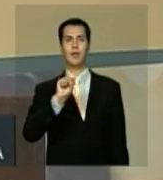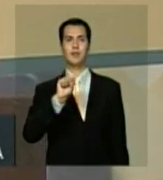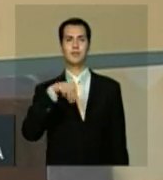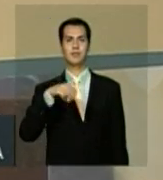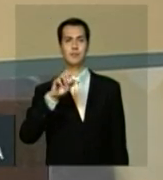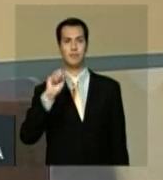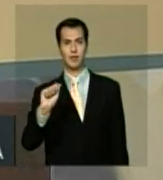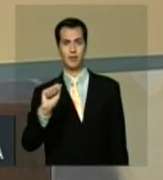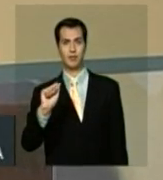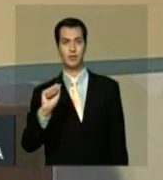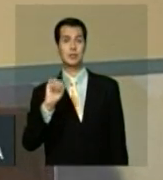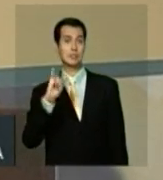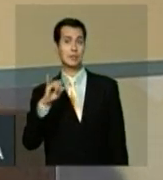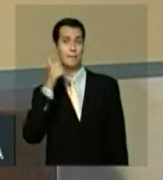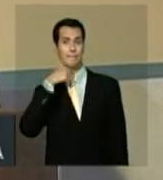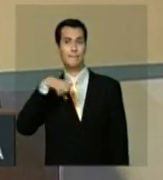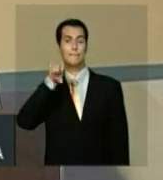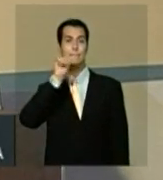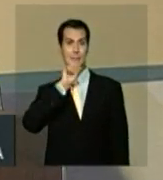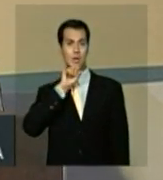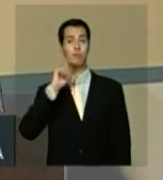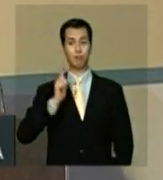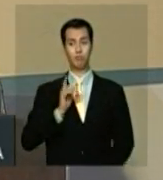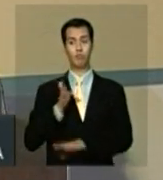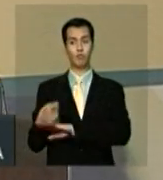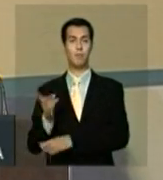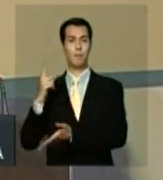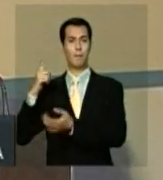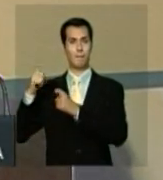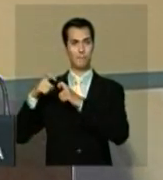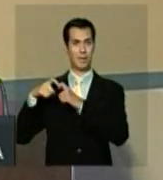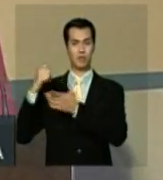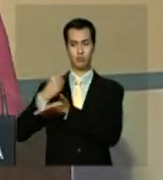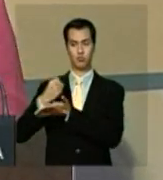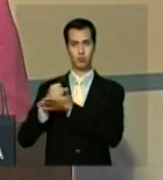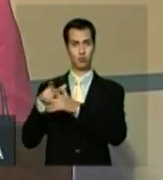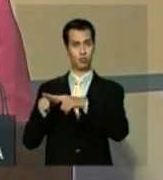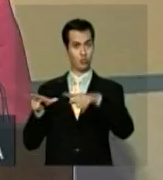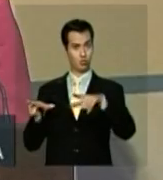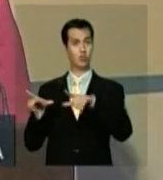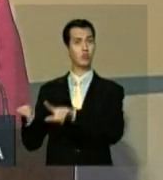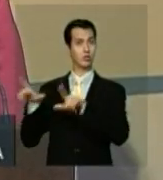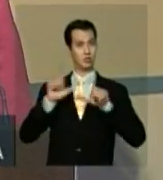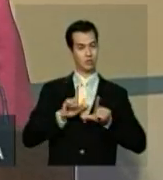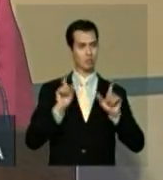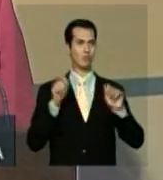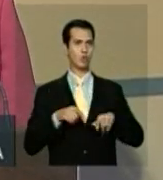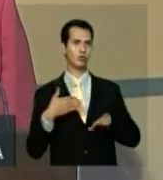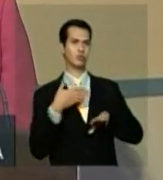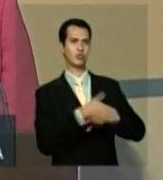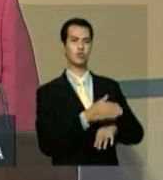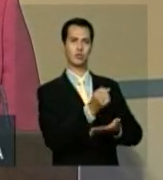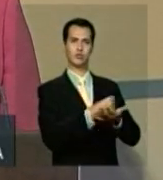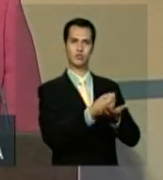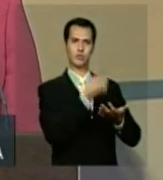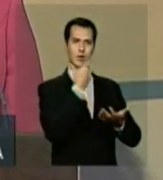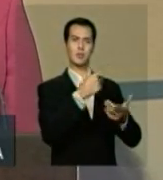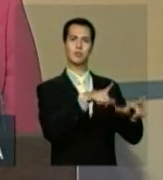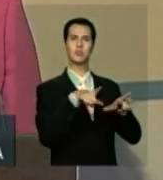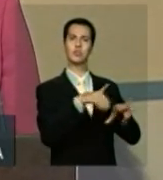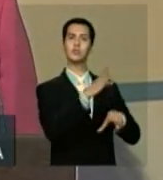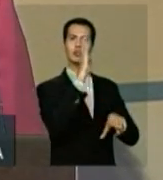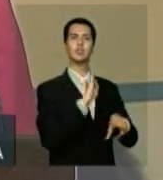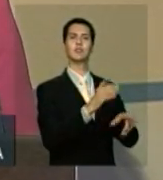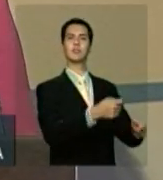seus filhos e tenha obviamente uma receita médica por isso eu queria dizer para